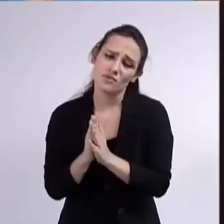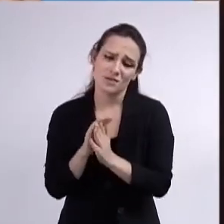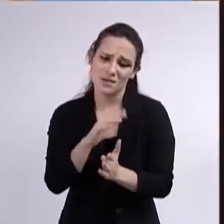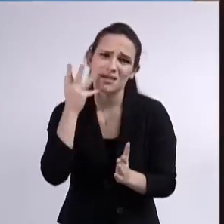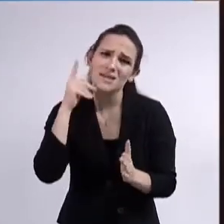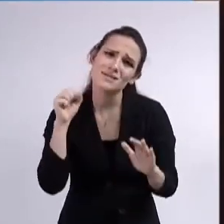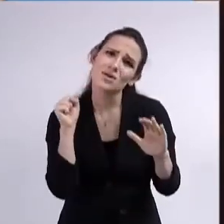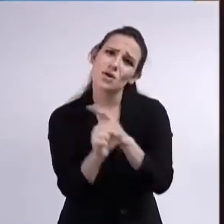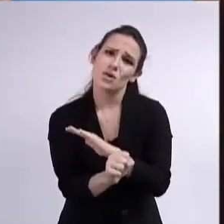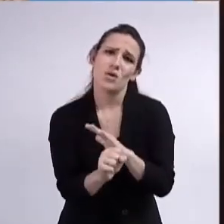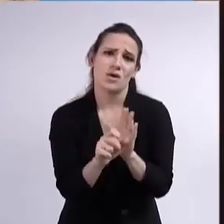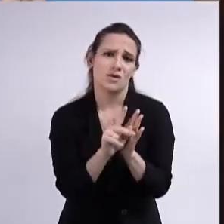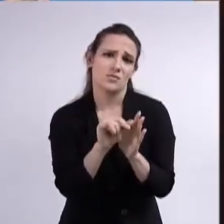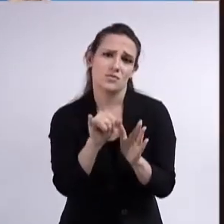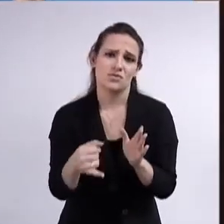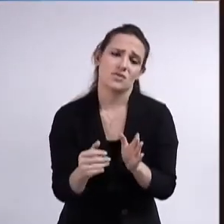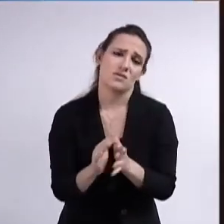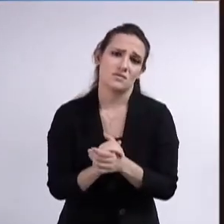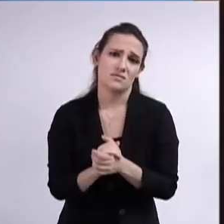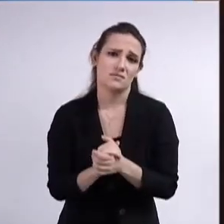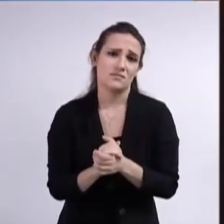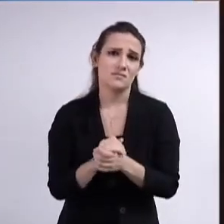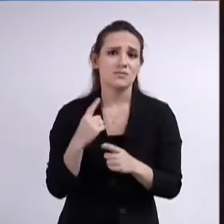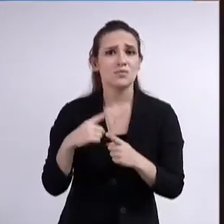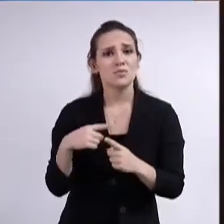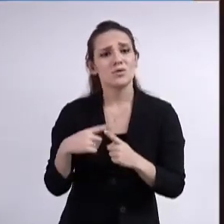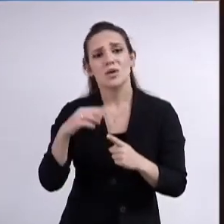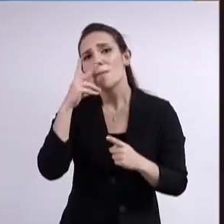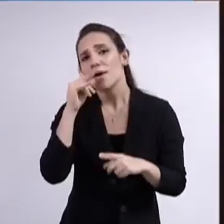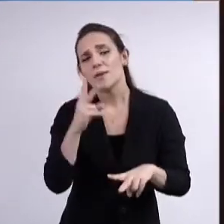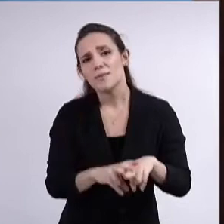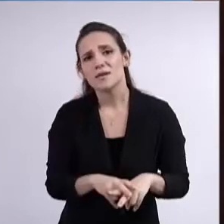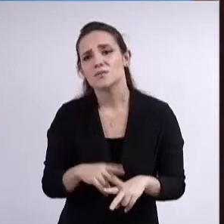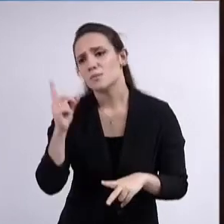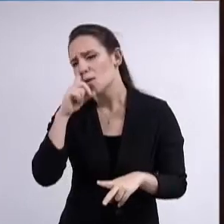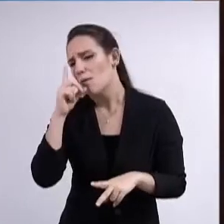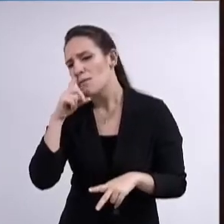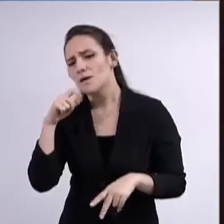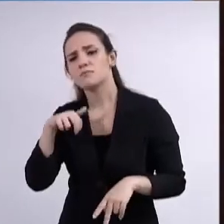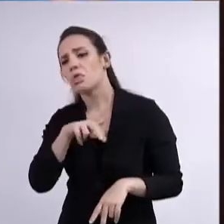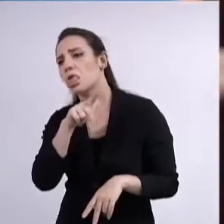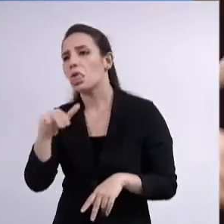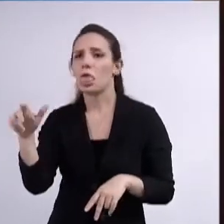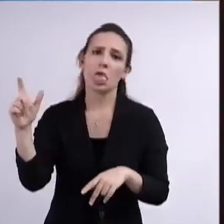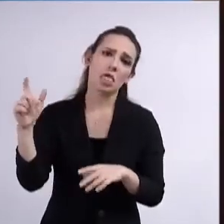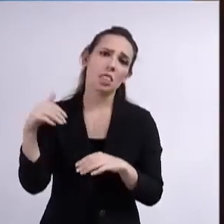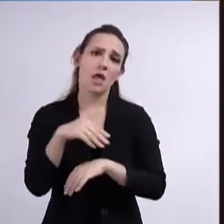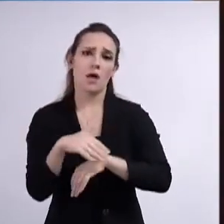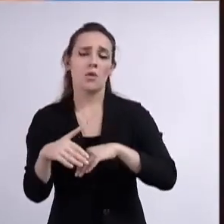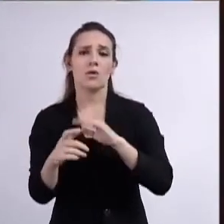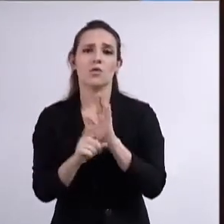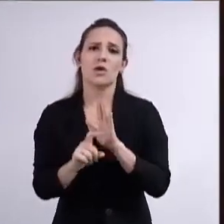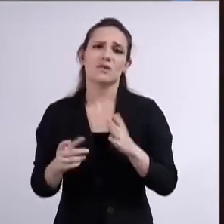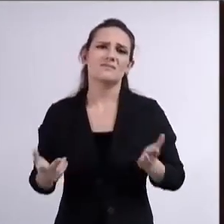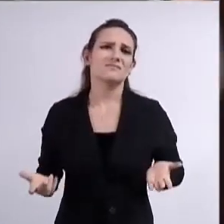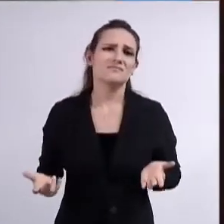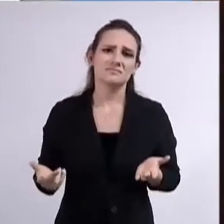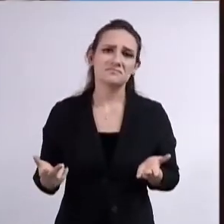certeza 3 crianças. E o Conselho Tutelar está acompanhando. De vez em quando a gente